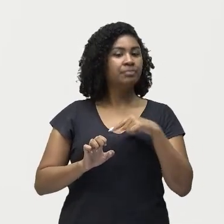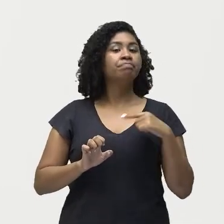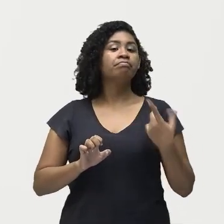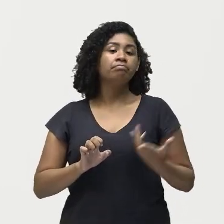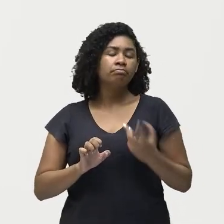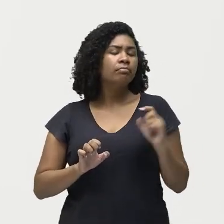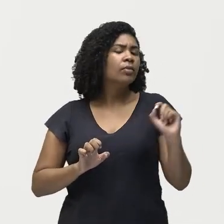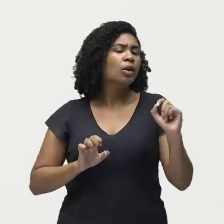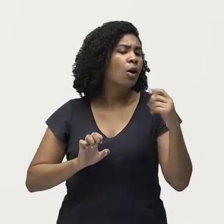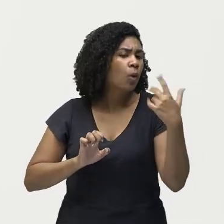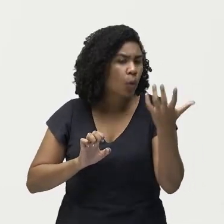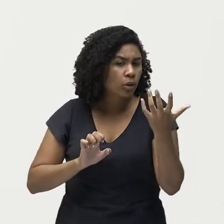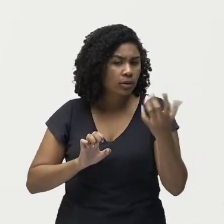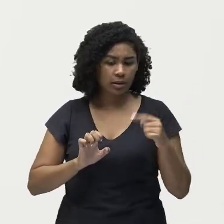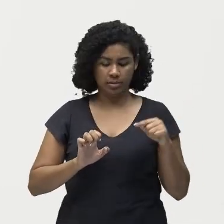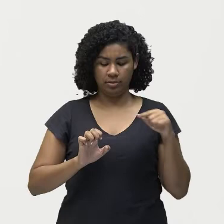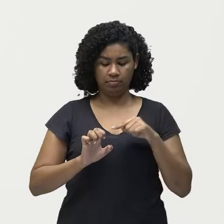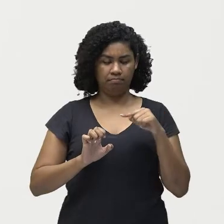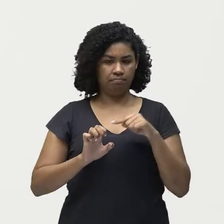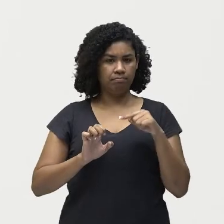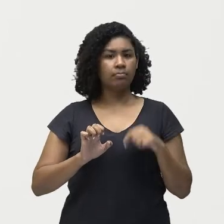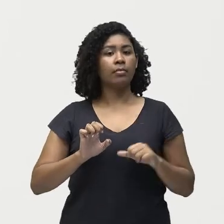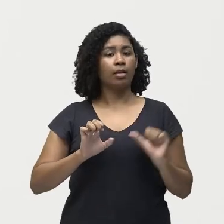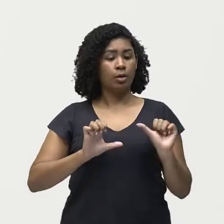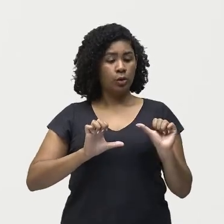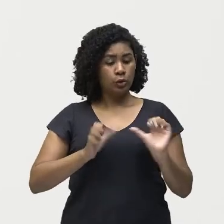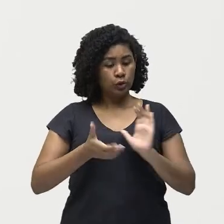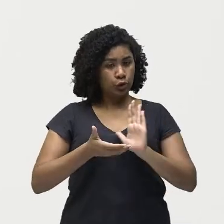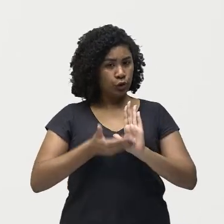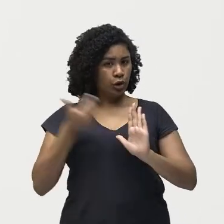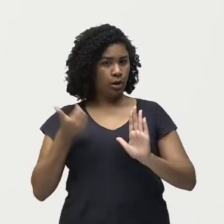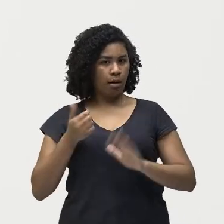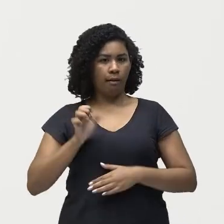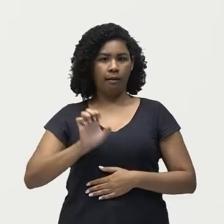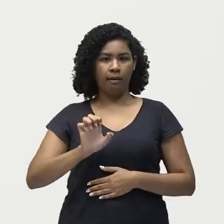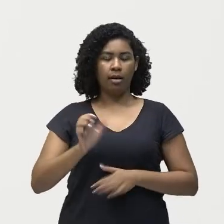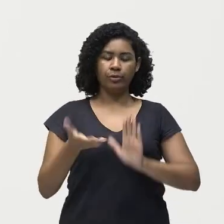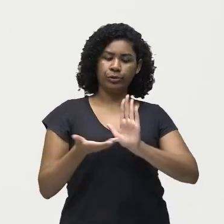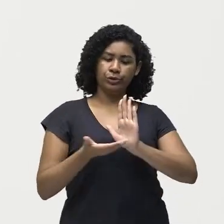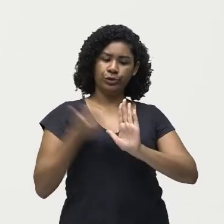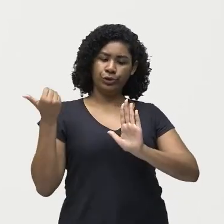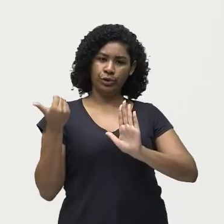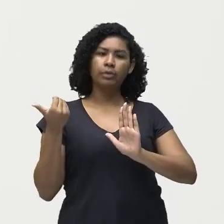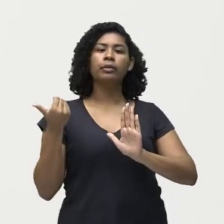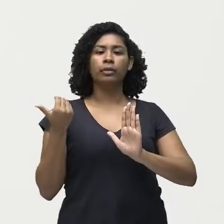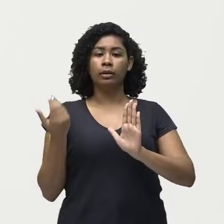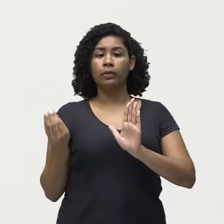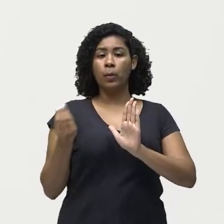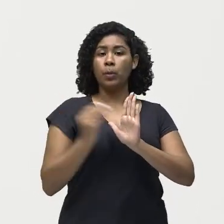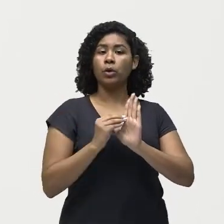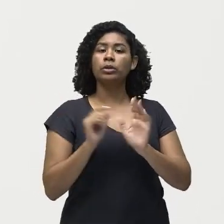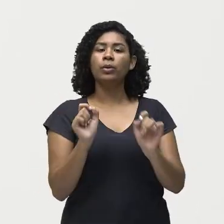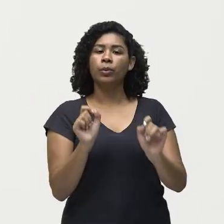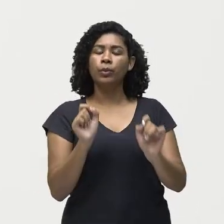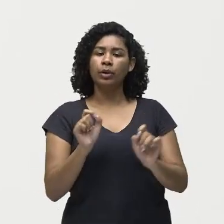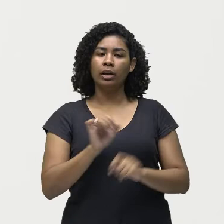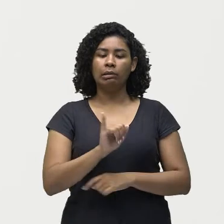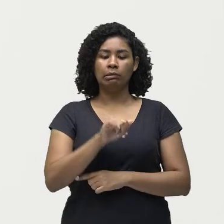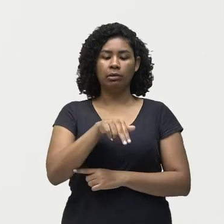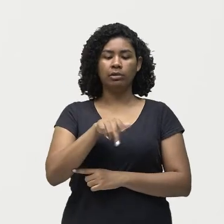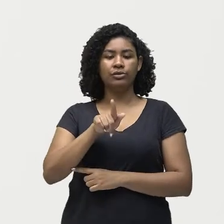que vai acontecer com esse verbo? Eu vou retirar o verb, tá? E vou colocar no lugar dele o